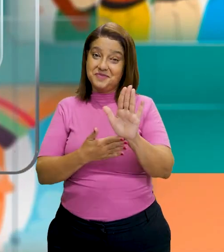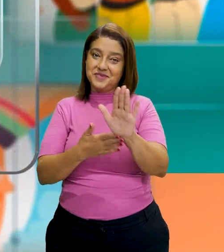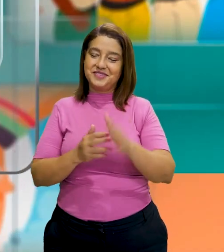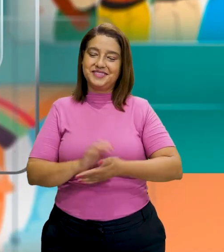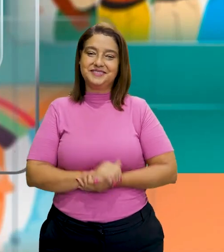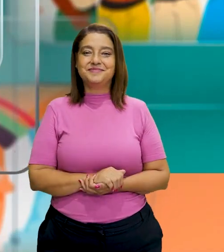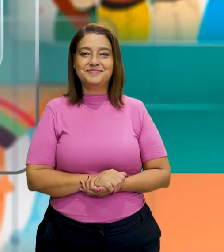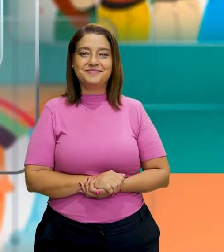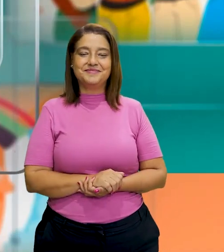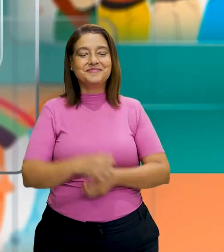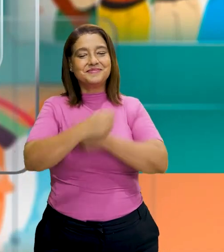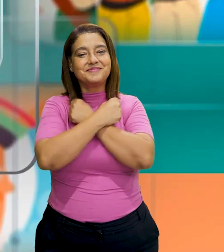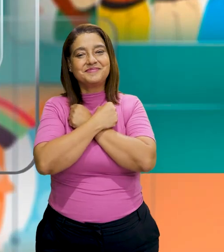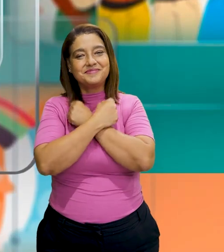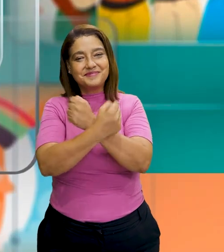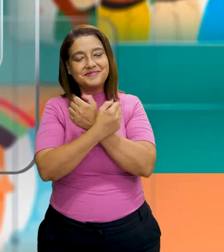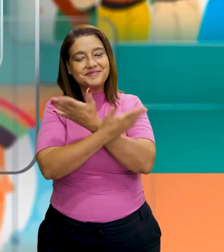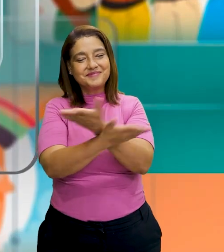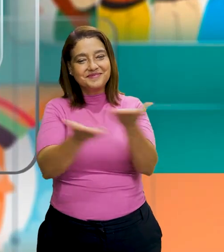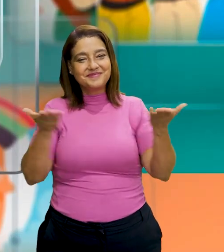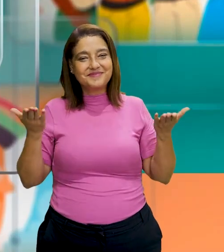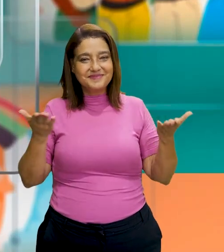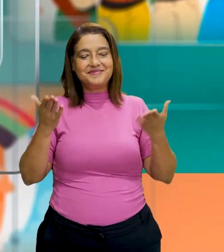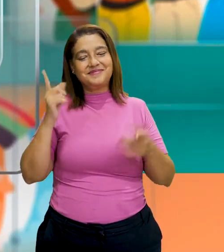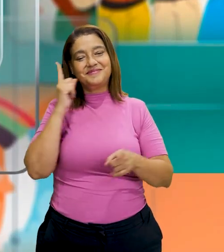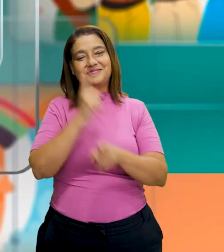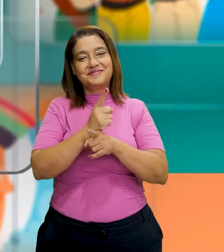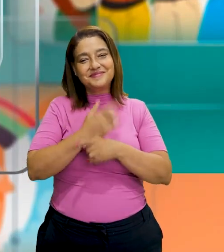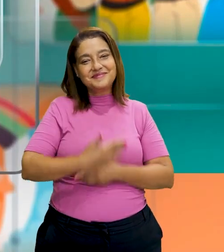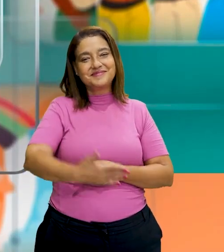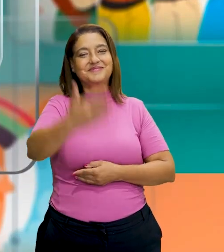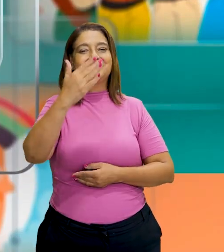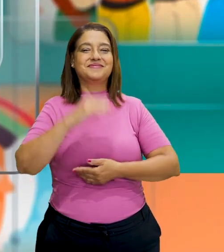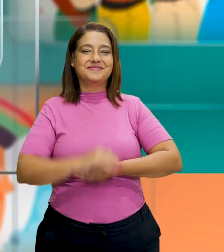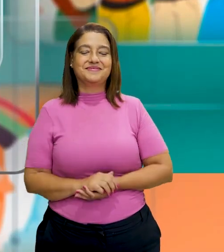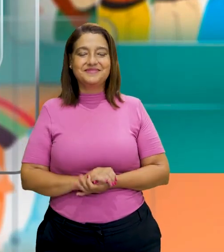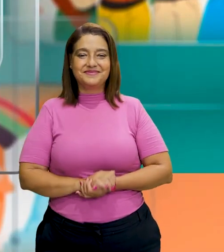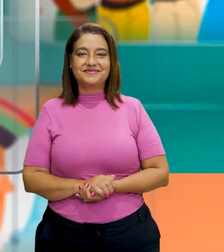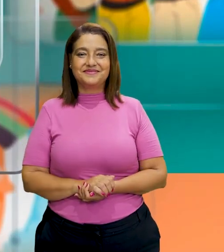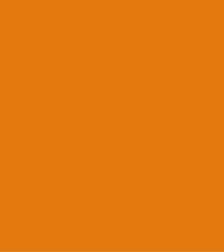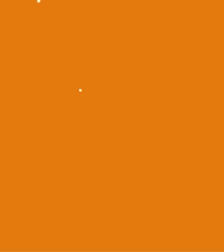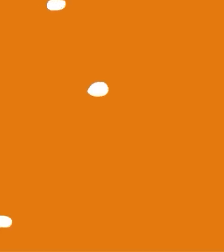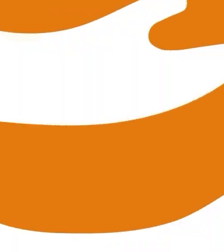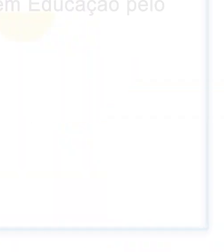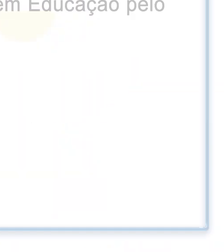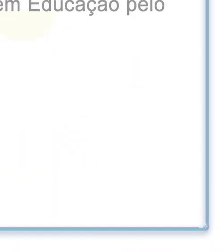exibido agora na tela. Um abraço colaborativo e até mais!